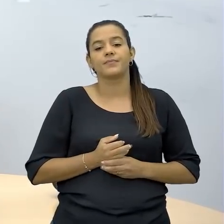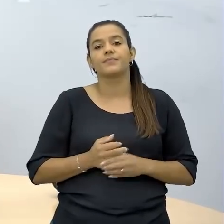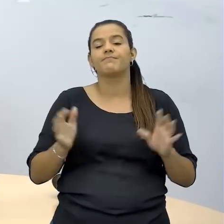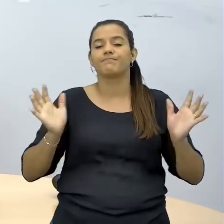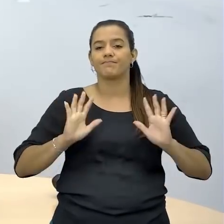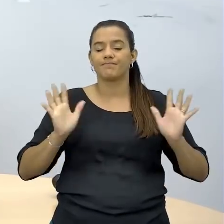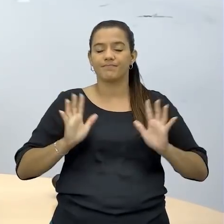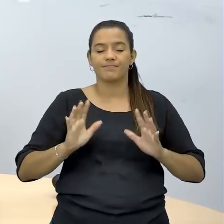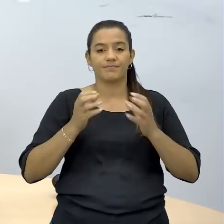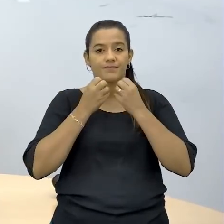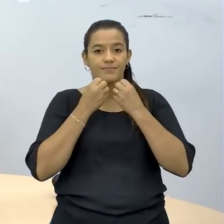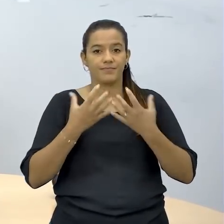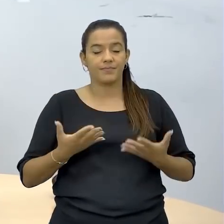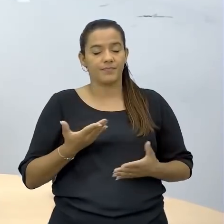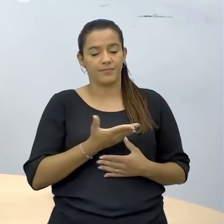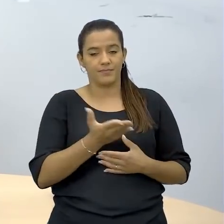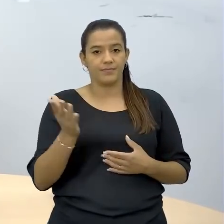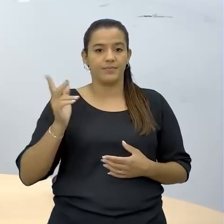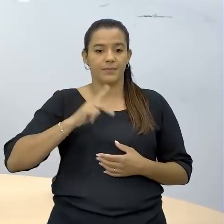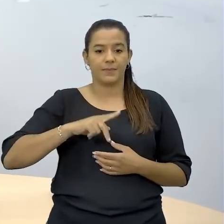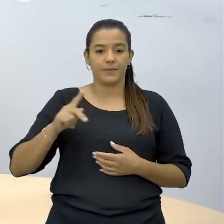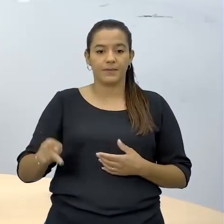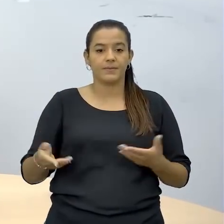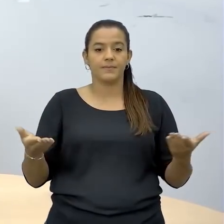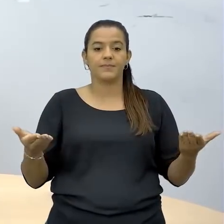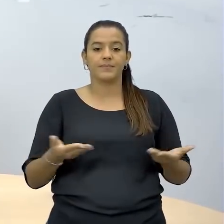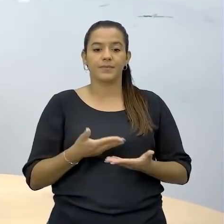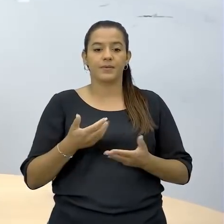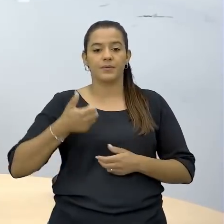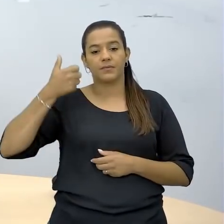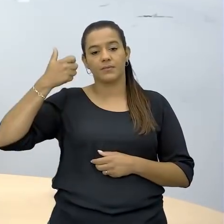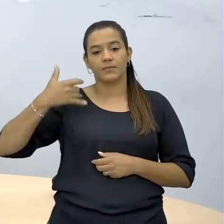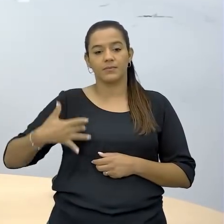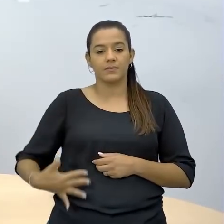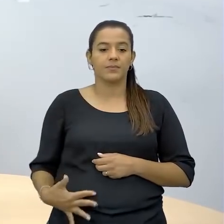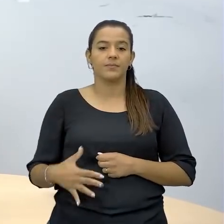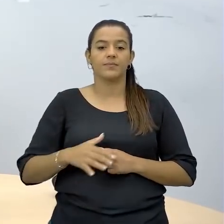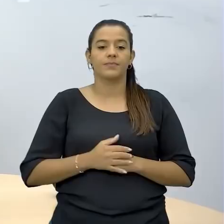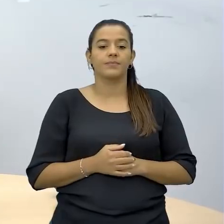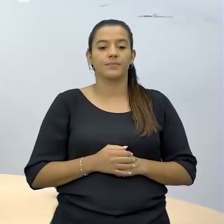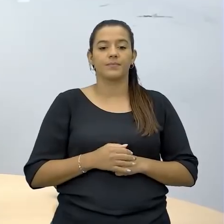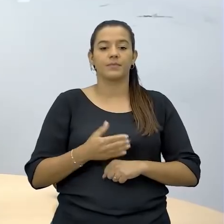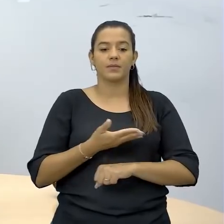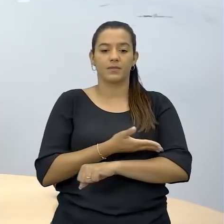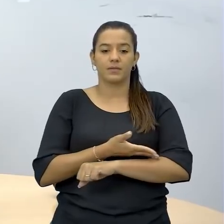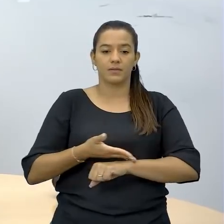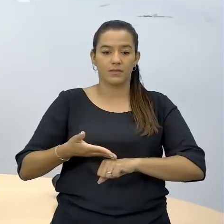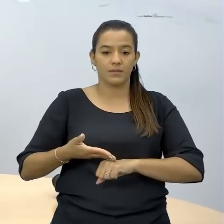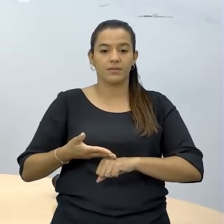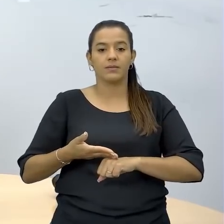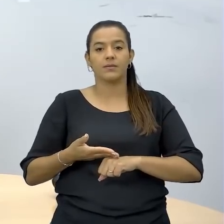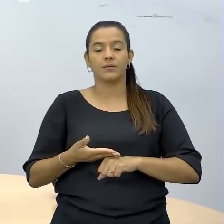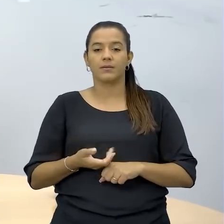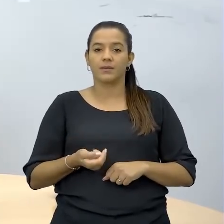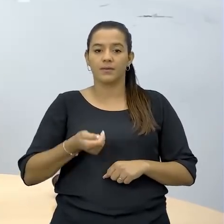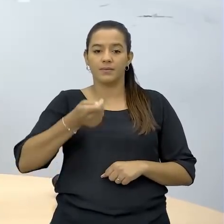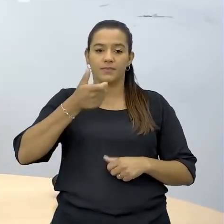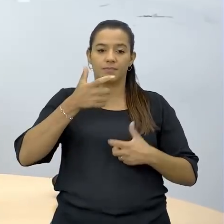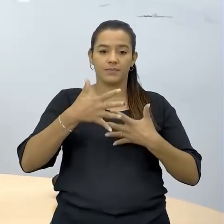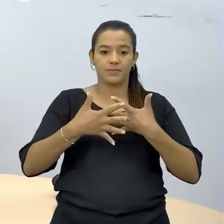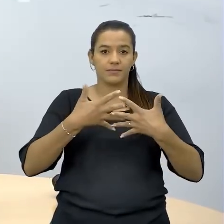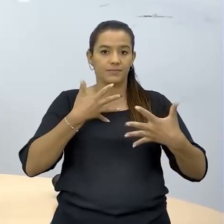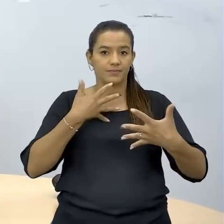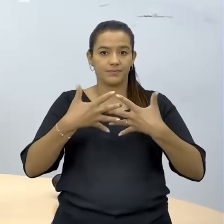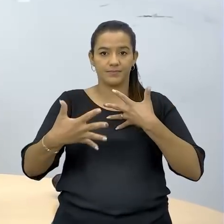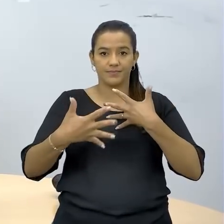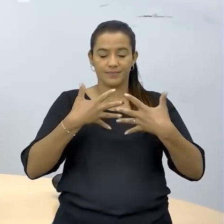Olá, professores. Pensando numa autodescrição, eu sou branca, quase transparente. Eu